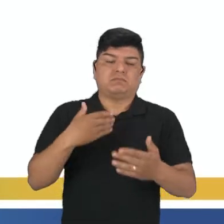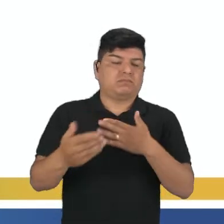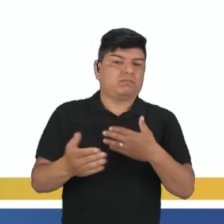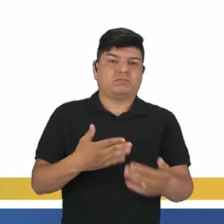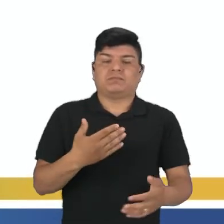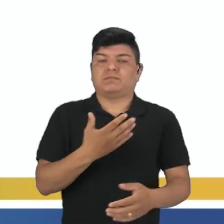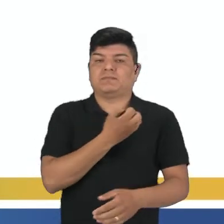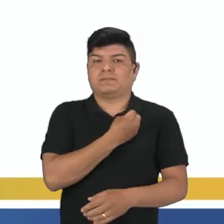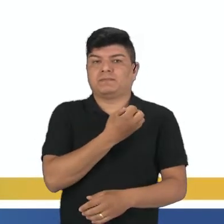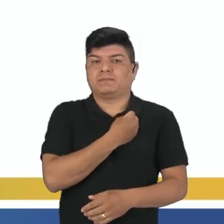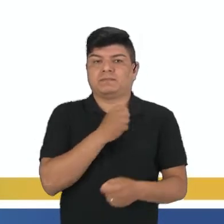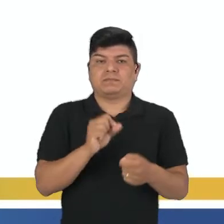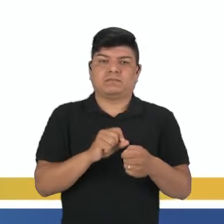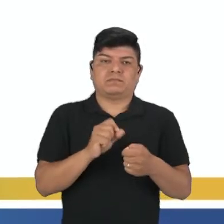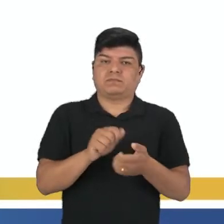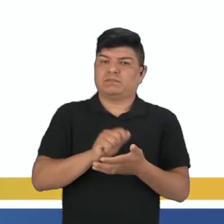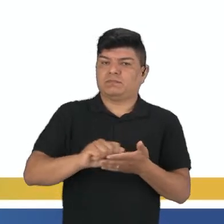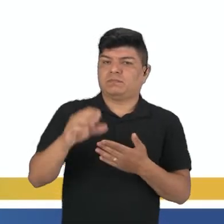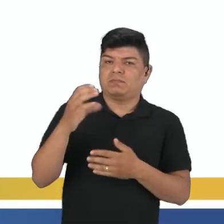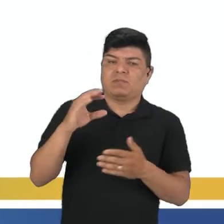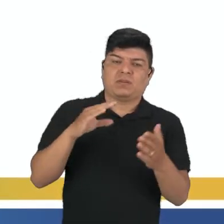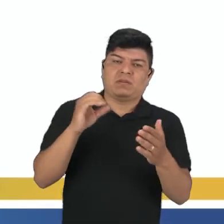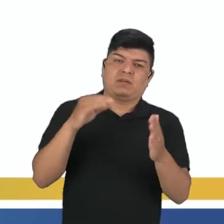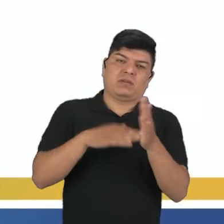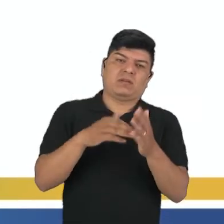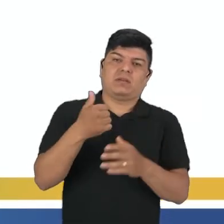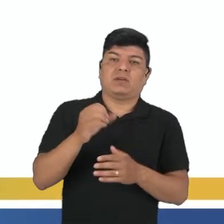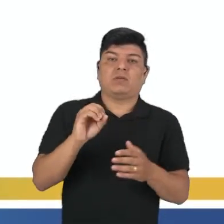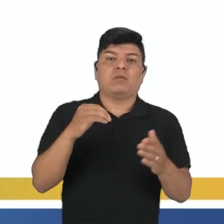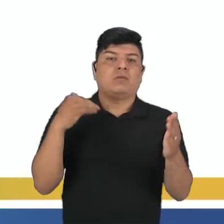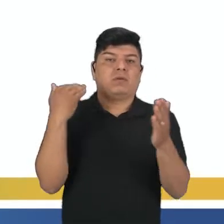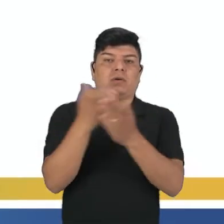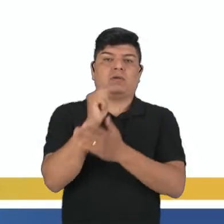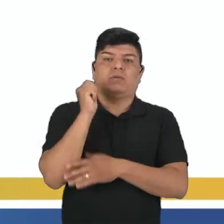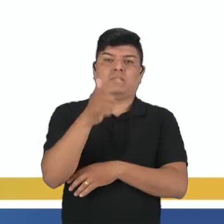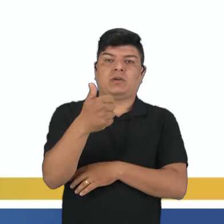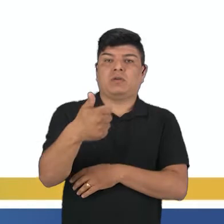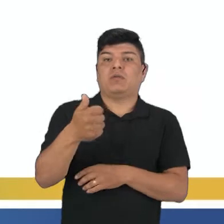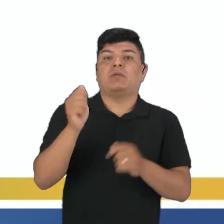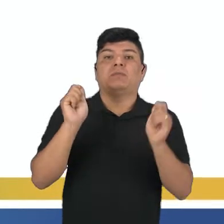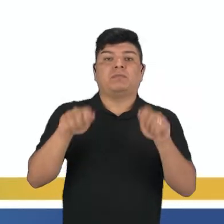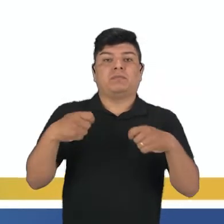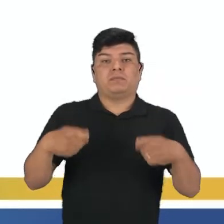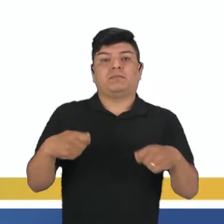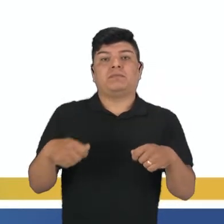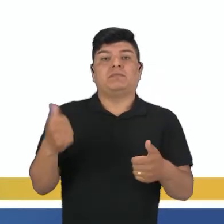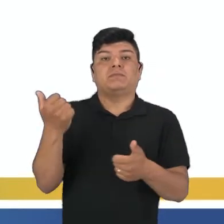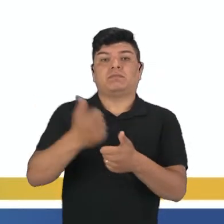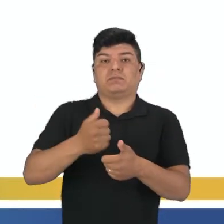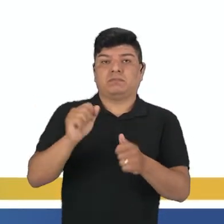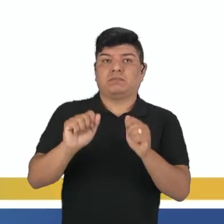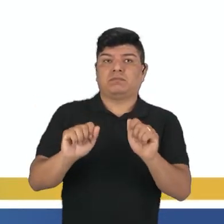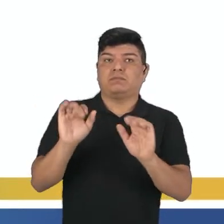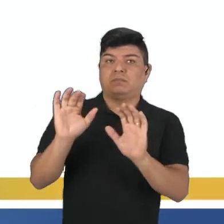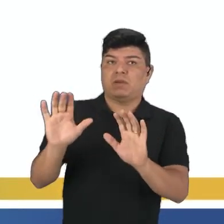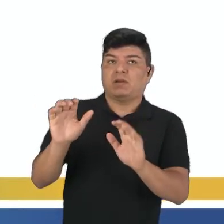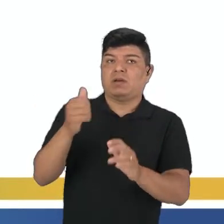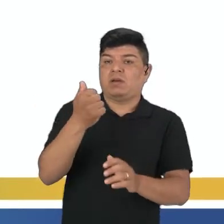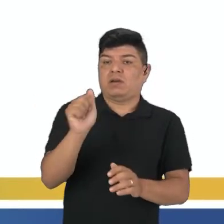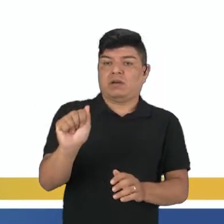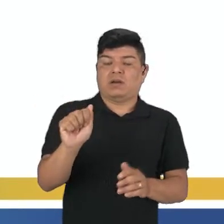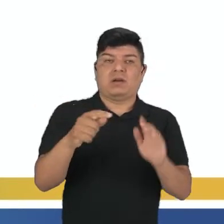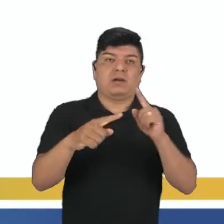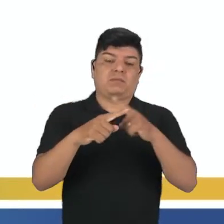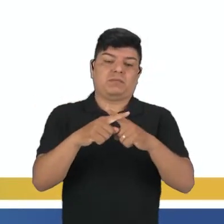gente for passar para notação científica, não importa se ele está entre 0 e 1 ou se ele é maior do que 1, ele vai ter que assumir essa cara.